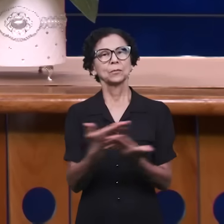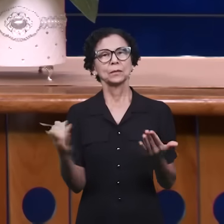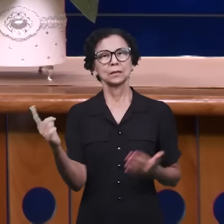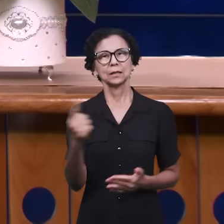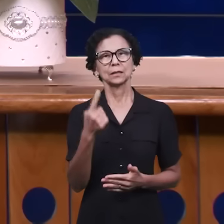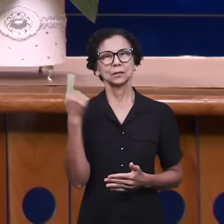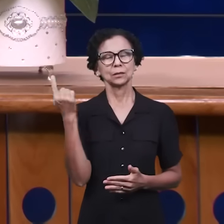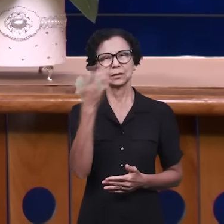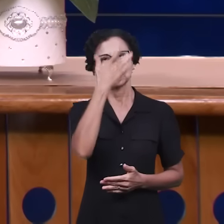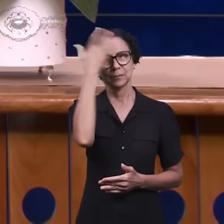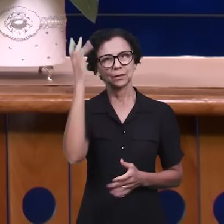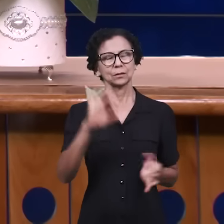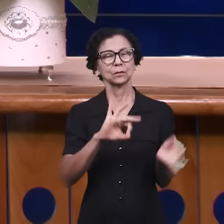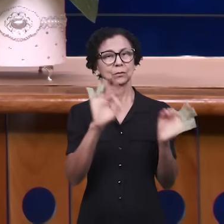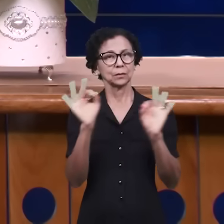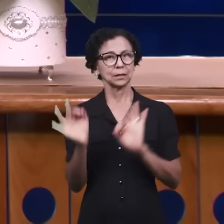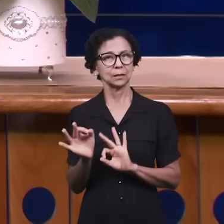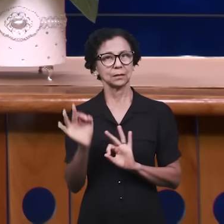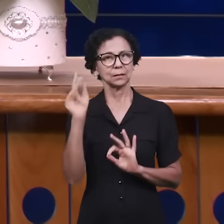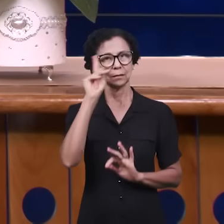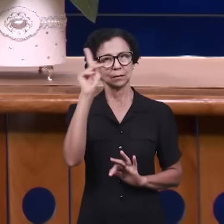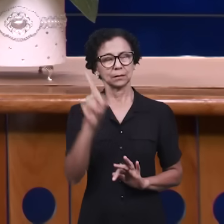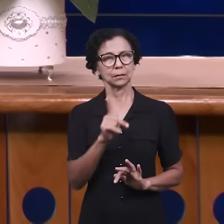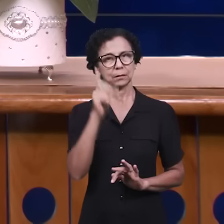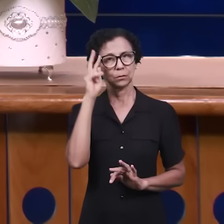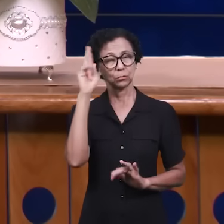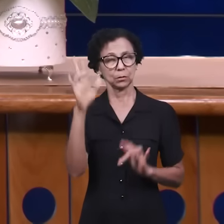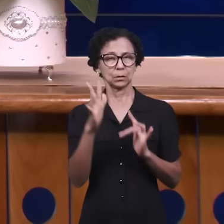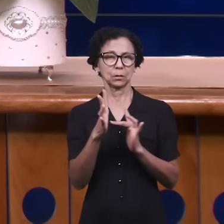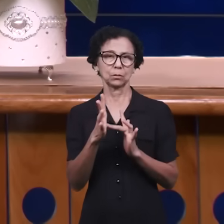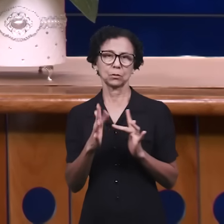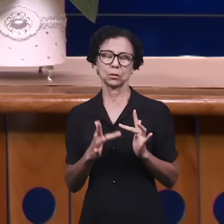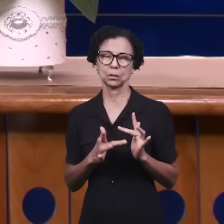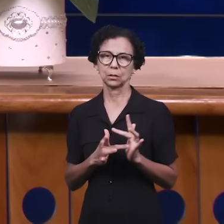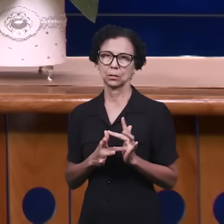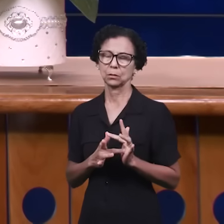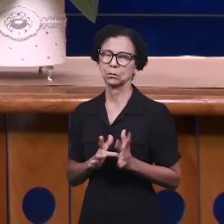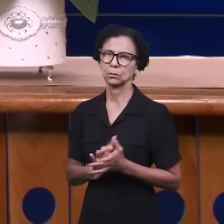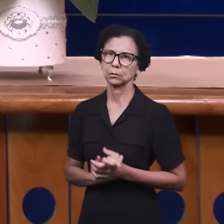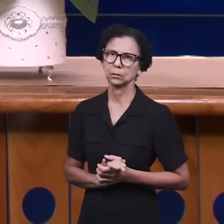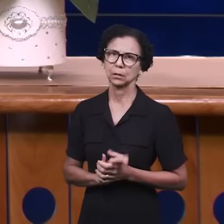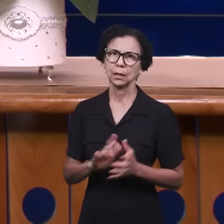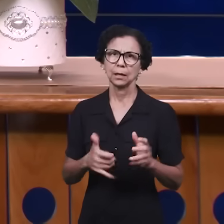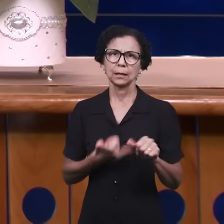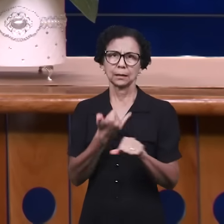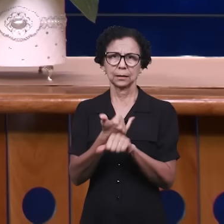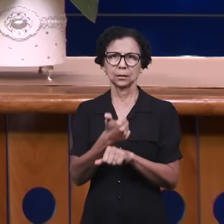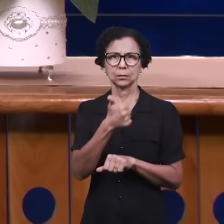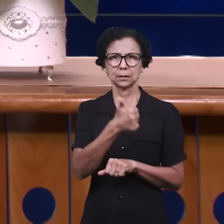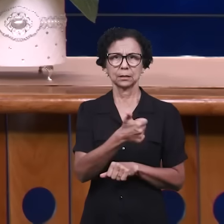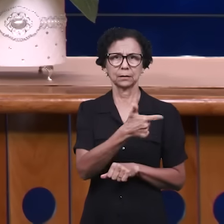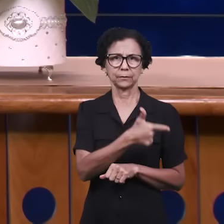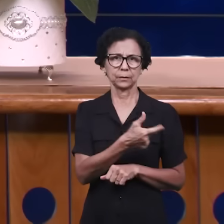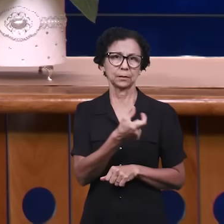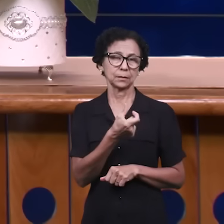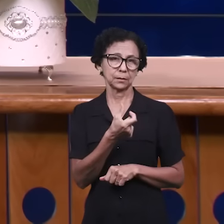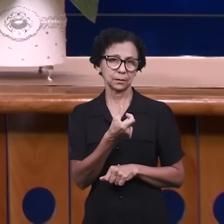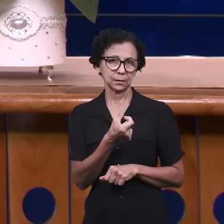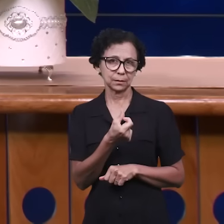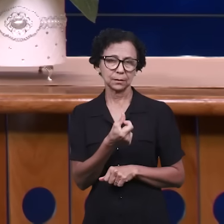saúdo todos os que nos assistem agora com a paz do Senhor Jesus. Nós estamos transmitindo através do canal